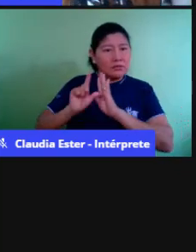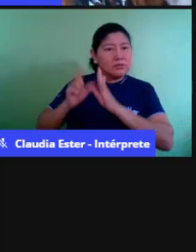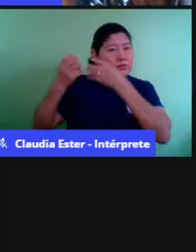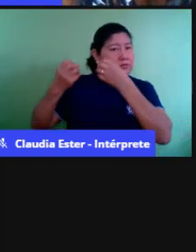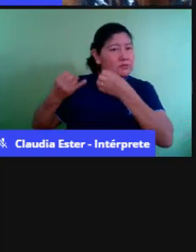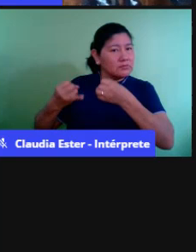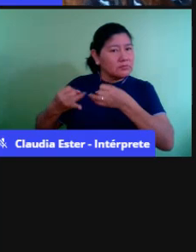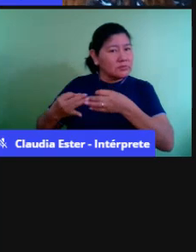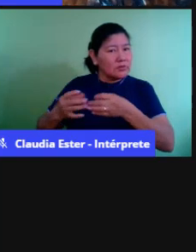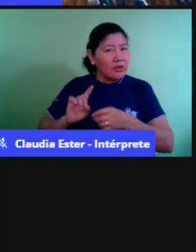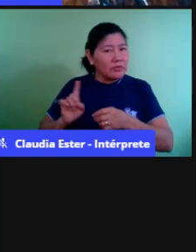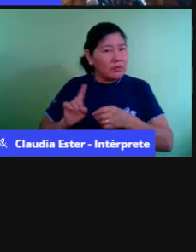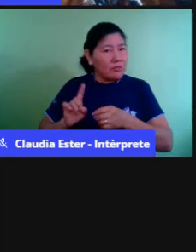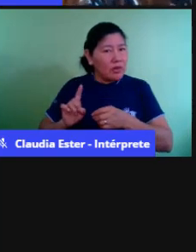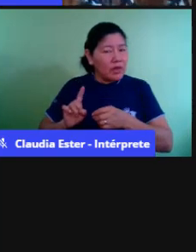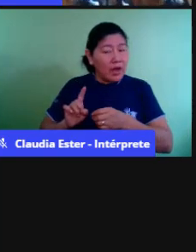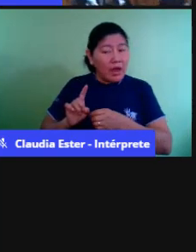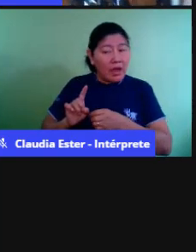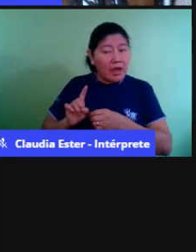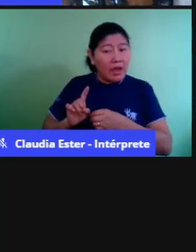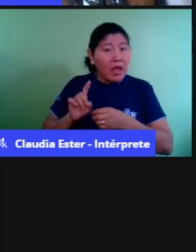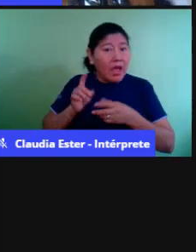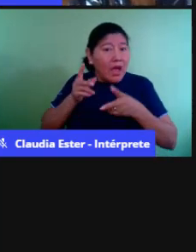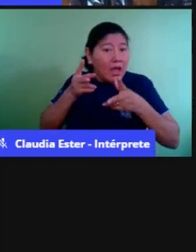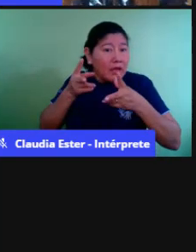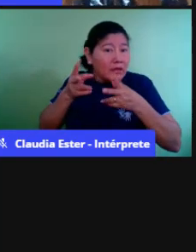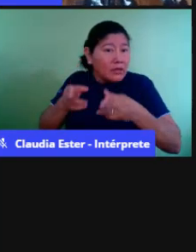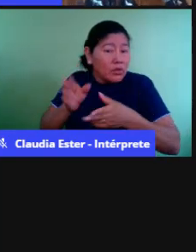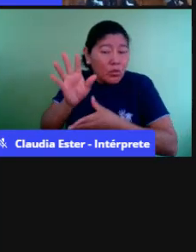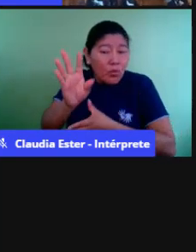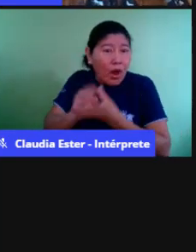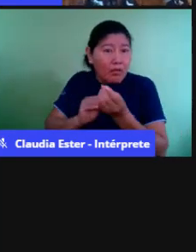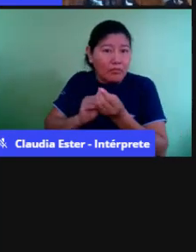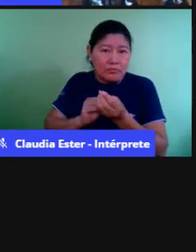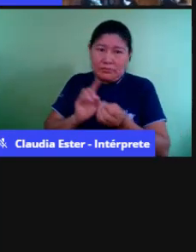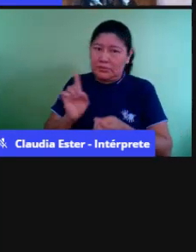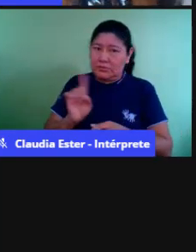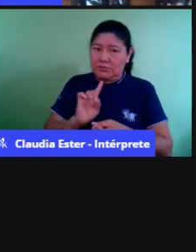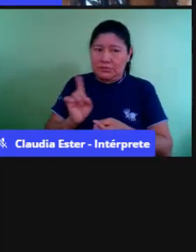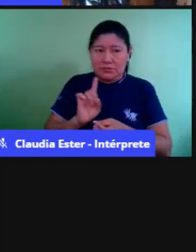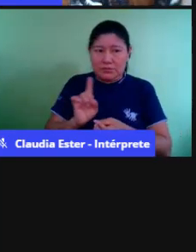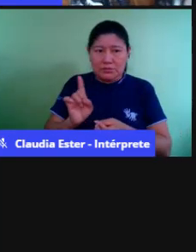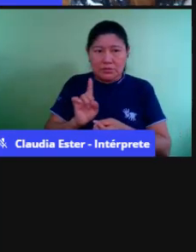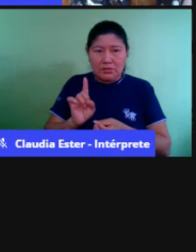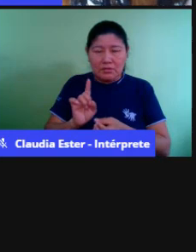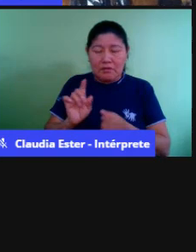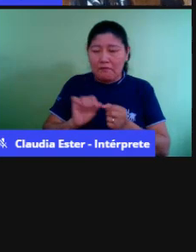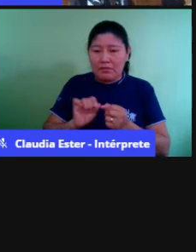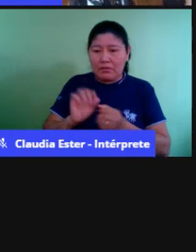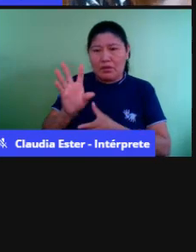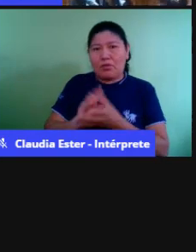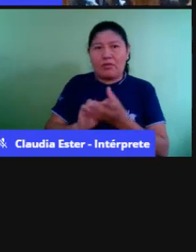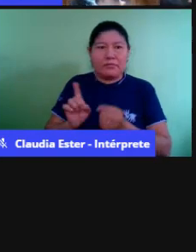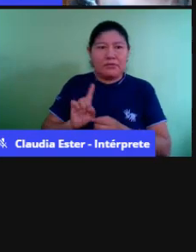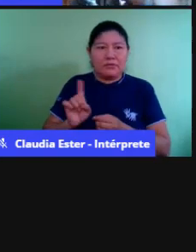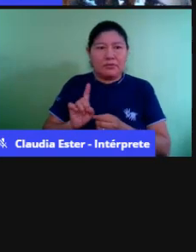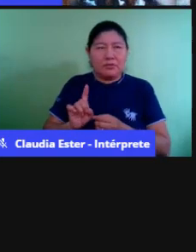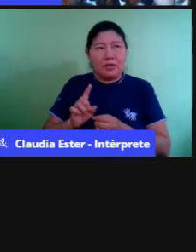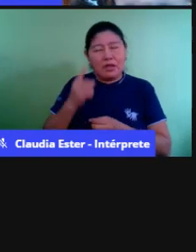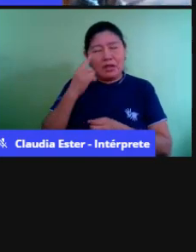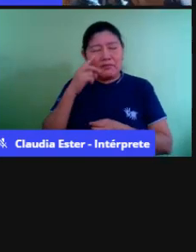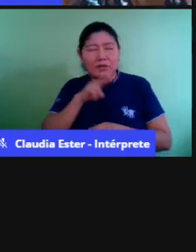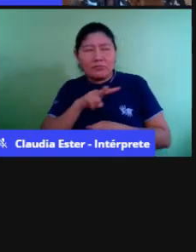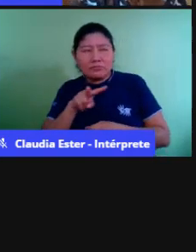Não é reproduzir o que está sendo observado, fazer uma cópia tal e qual, mas é